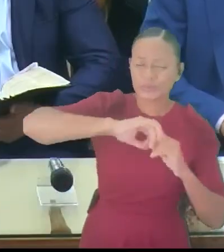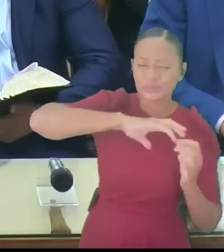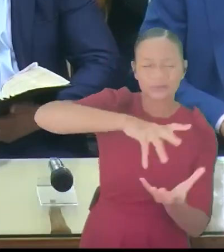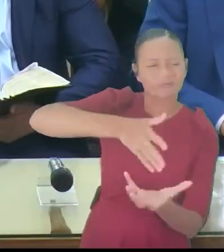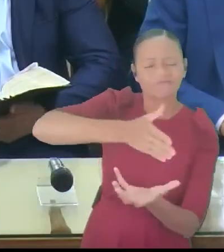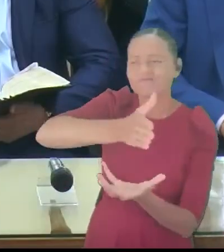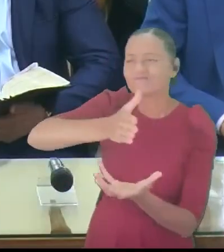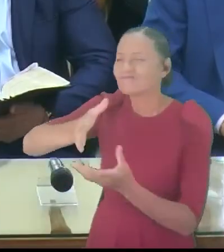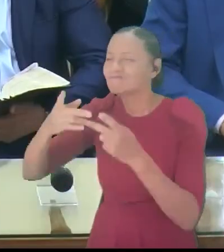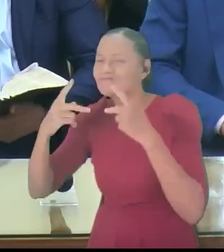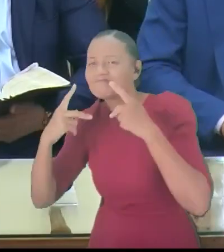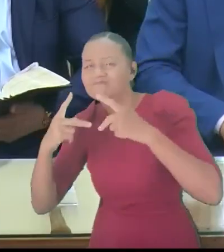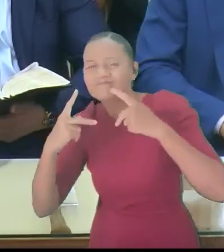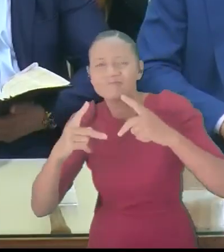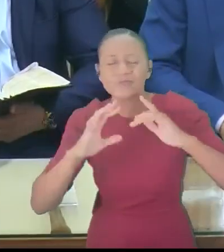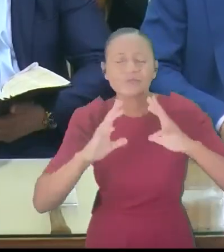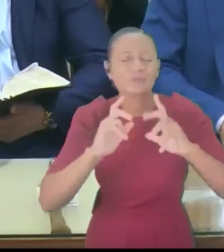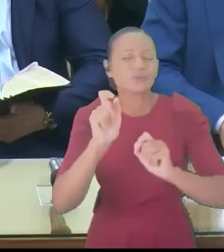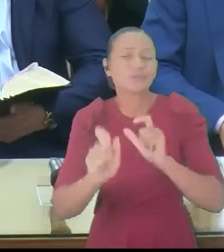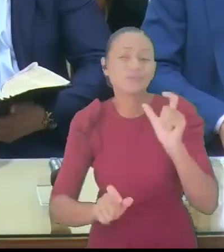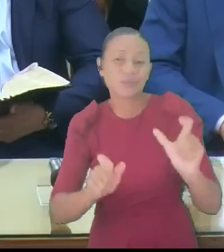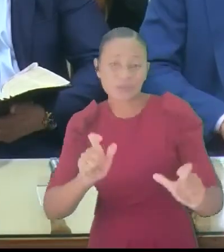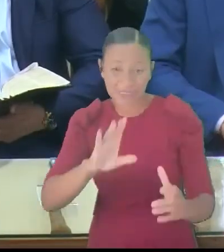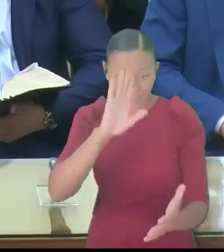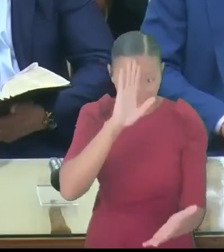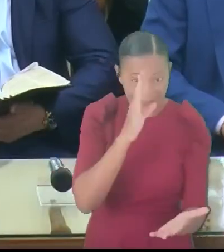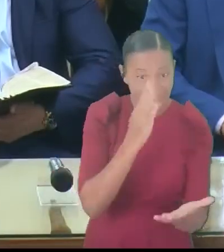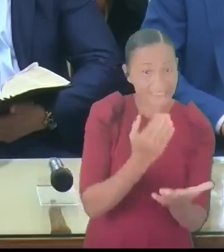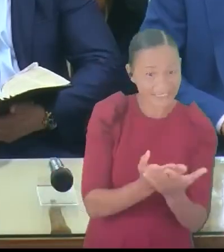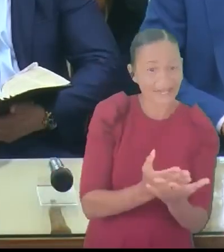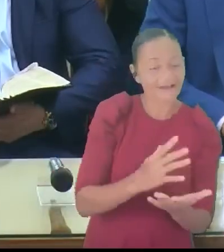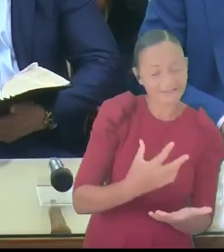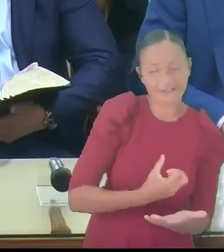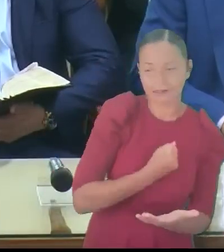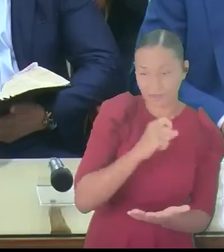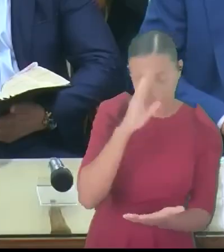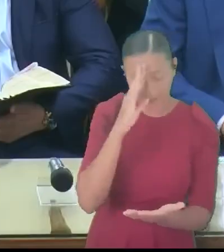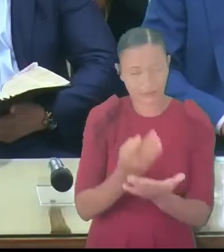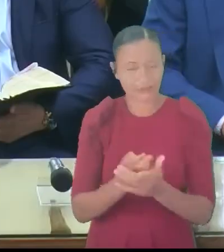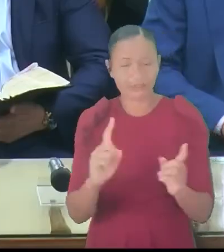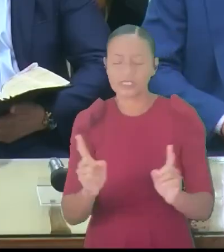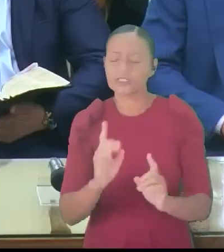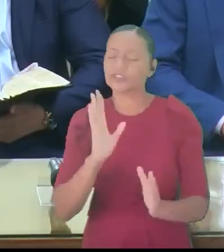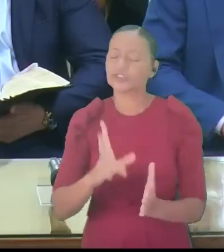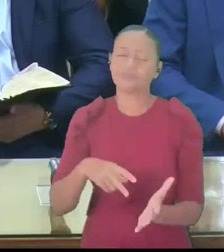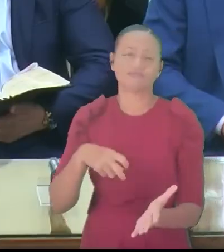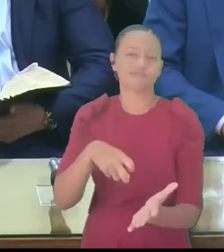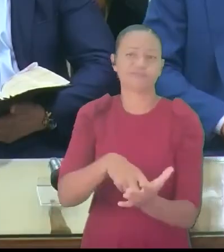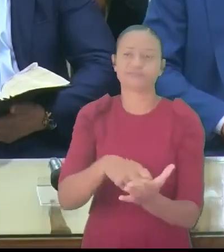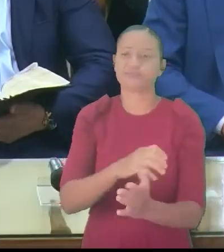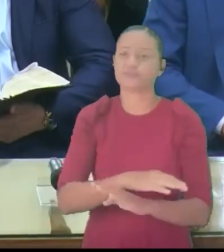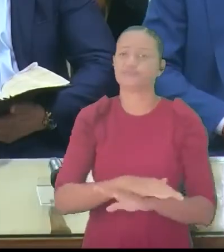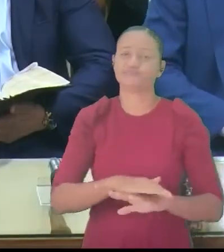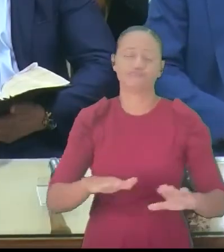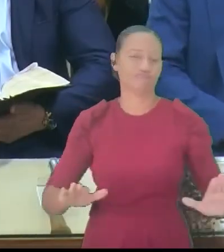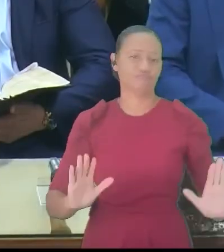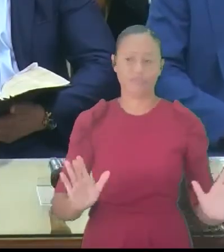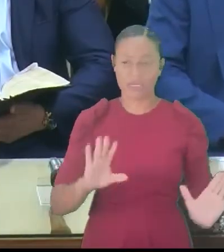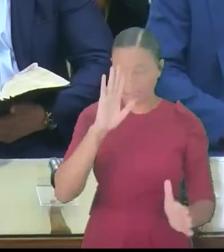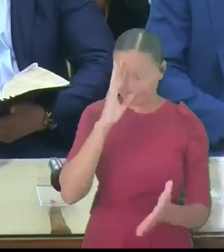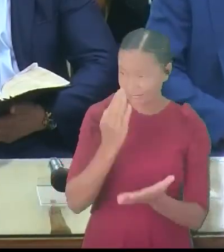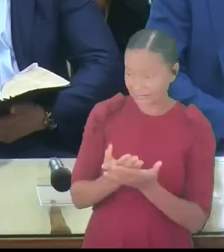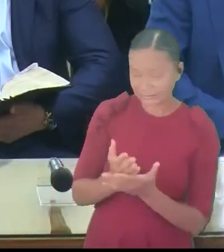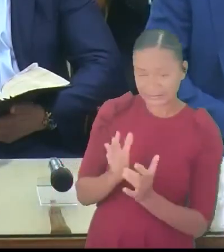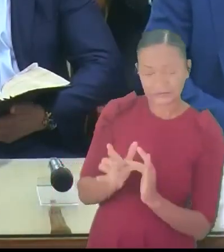e for batizado será o quê? E quem não crê será o quê? Condenado. Já está exterminado. não creu em Jesus,